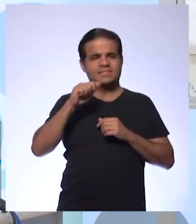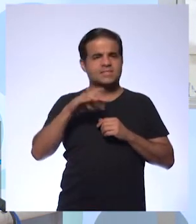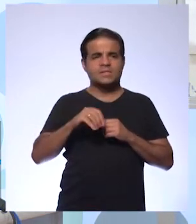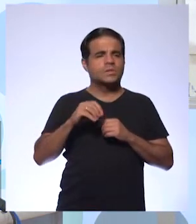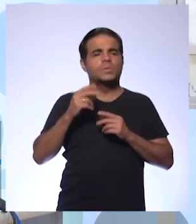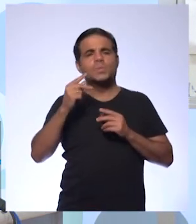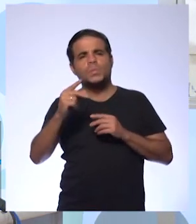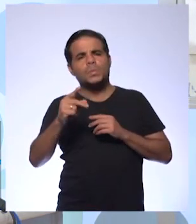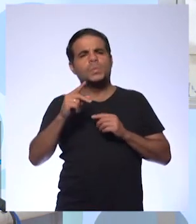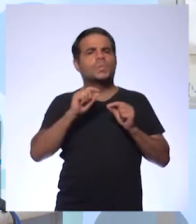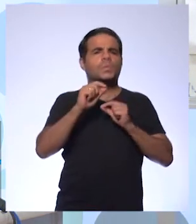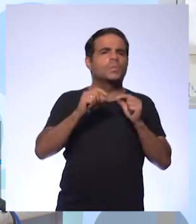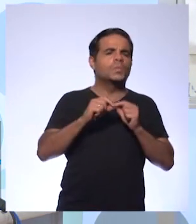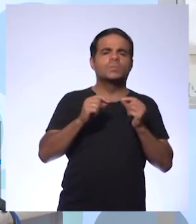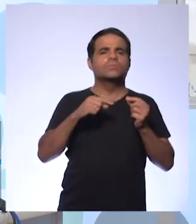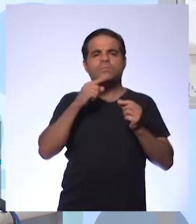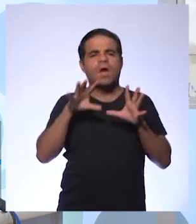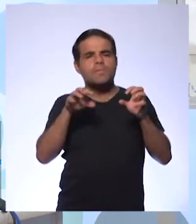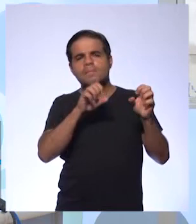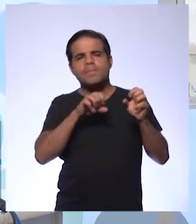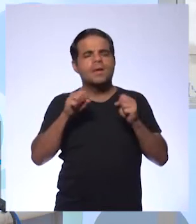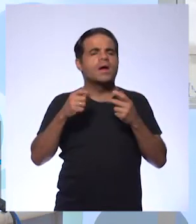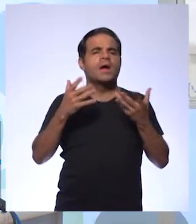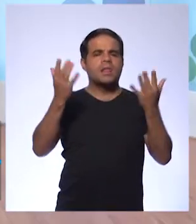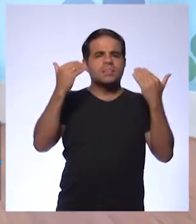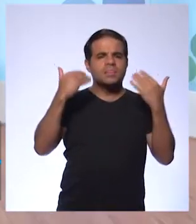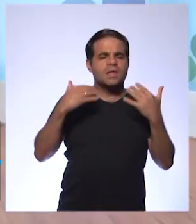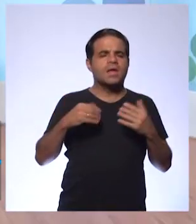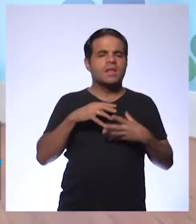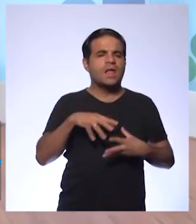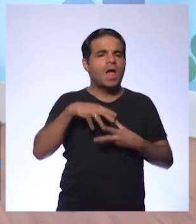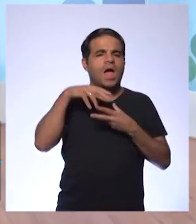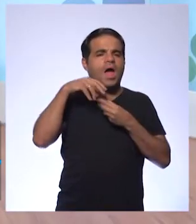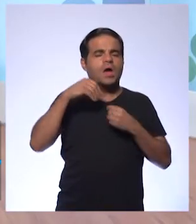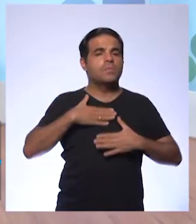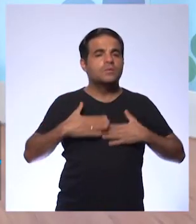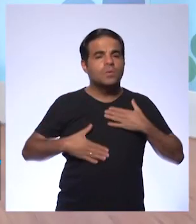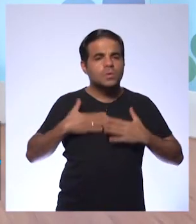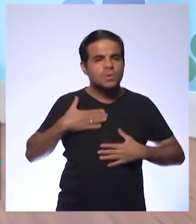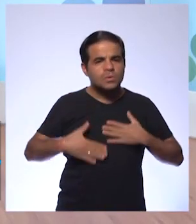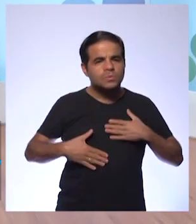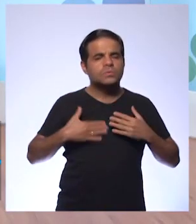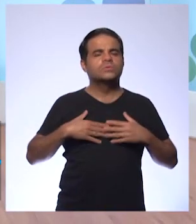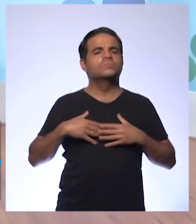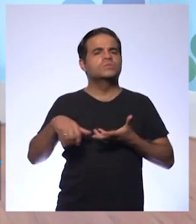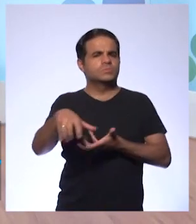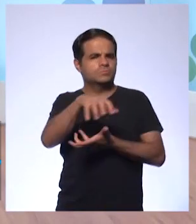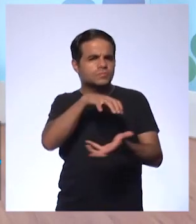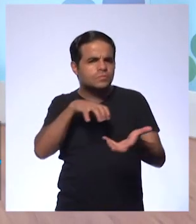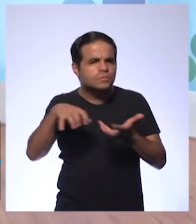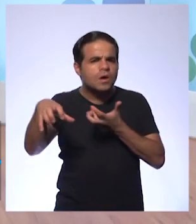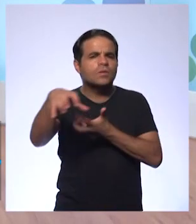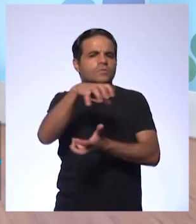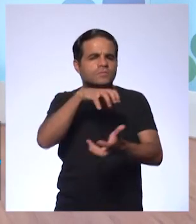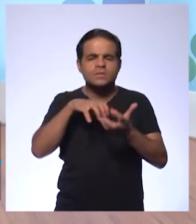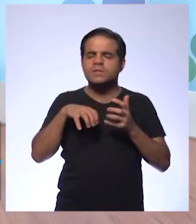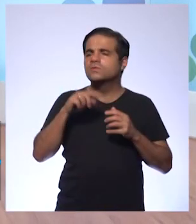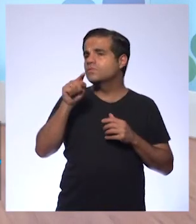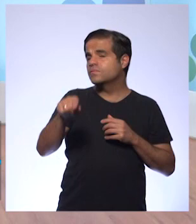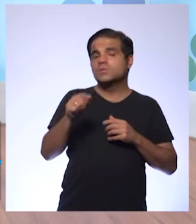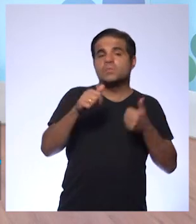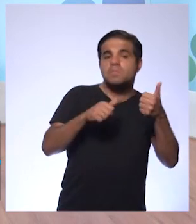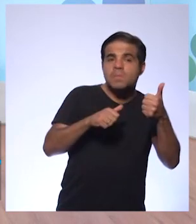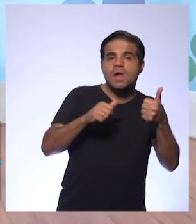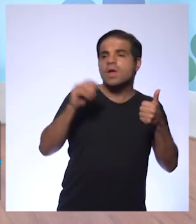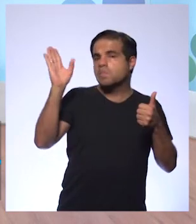que é subjetivo, o que é impalpável dentro do ser humano, a questão da alma e o corpo. Esse conflito que a gente tem. Você não é nem bem